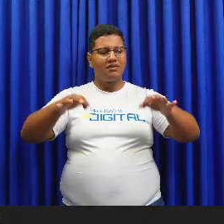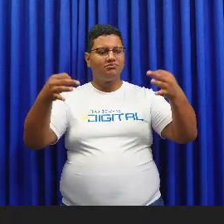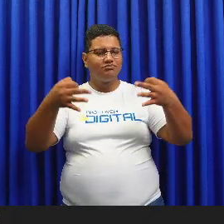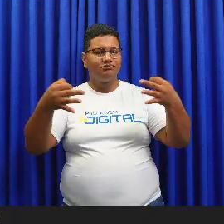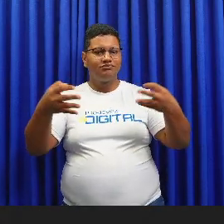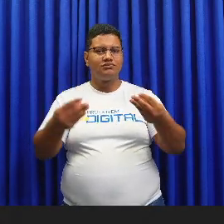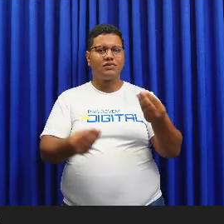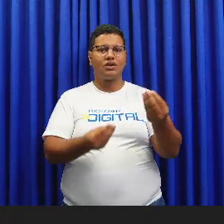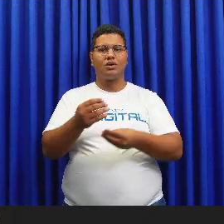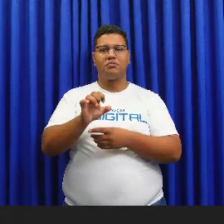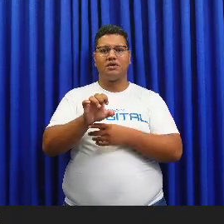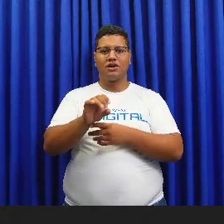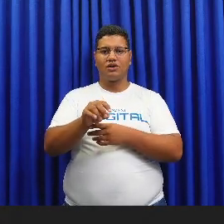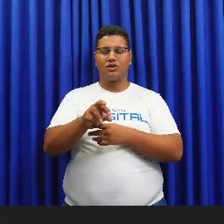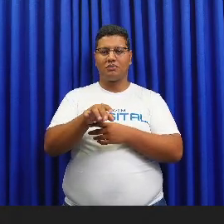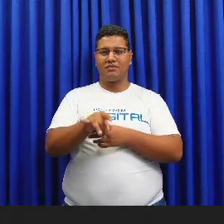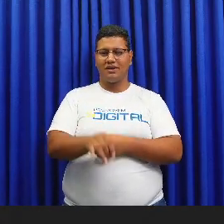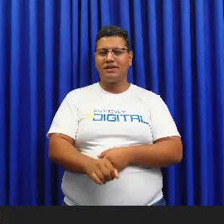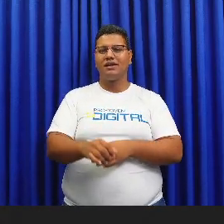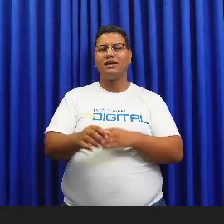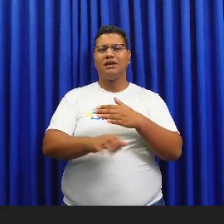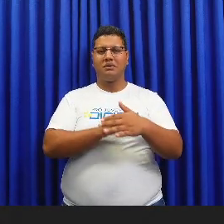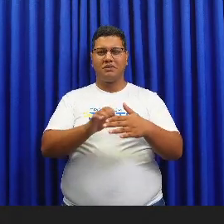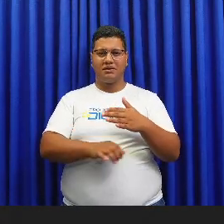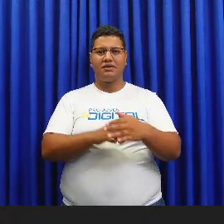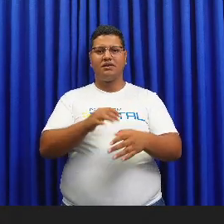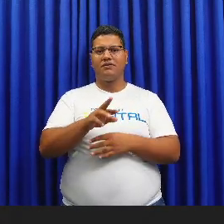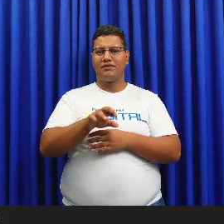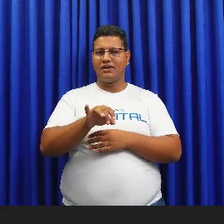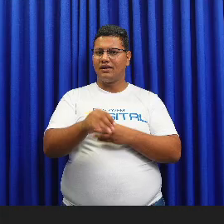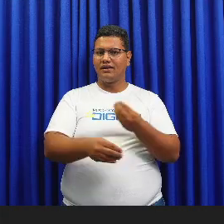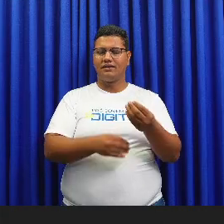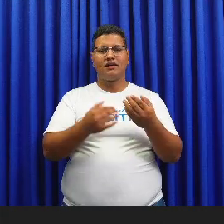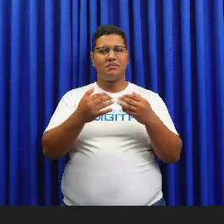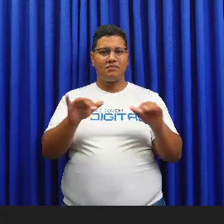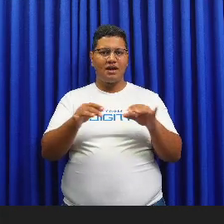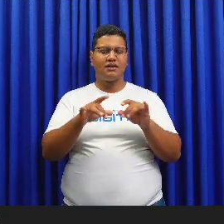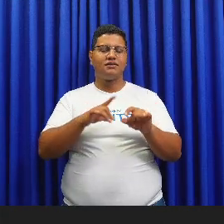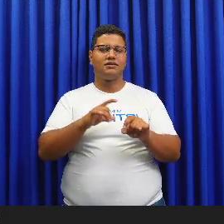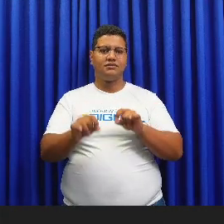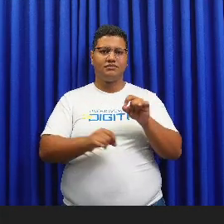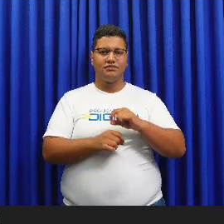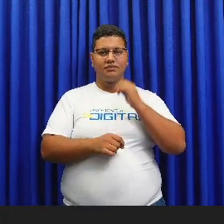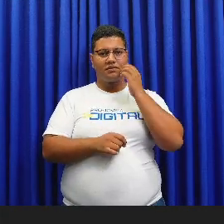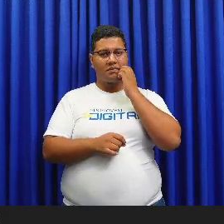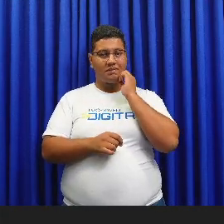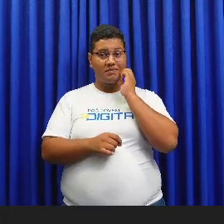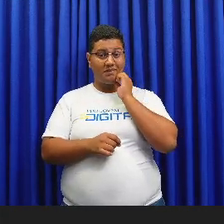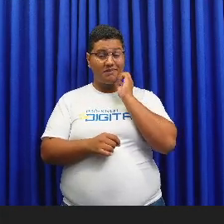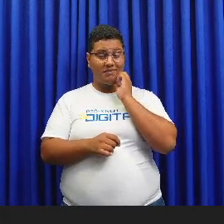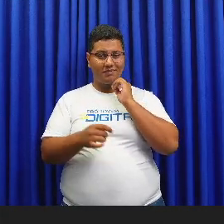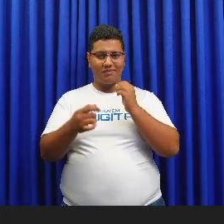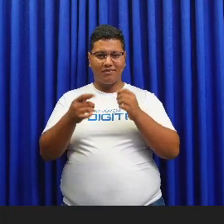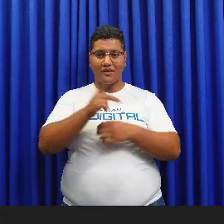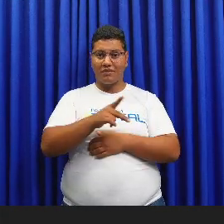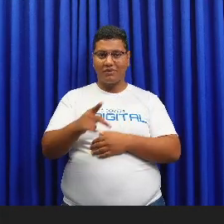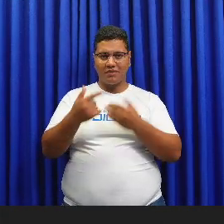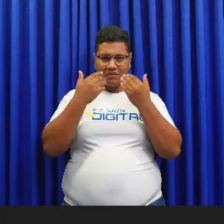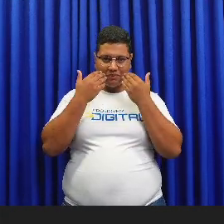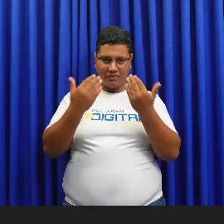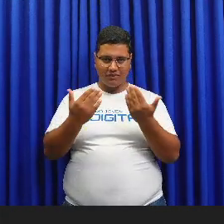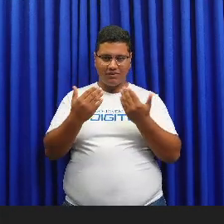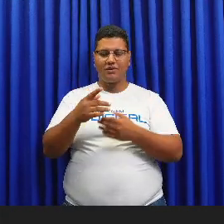é e-commerce, o que é empreendedorismo, o que é freelancer, marketing. Vou clicar aqui na aula de marketing, ver o que o professor lá mostrou. Aí tem